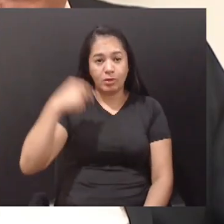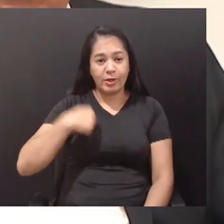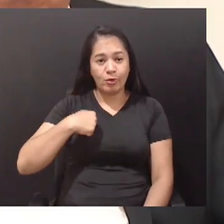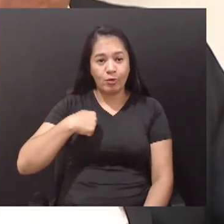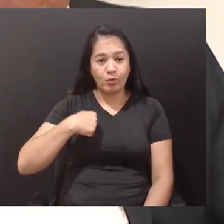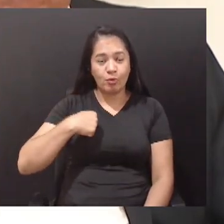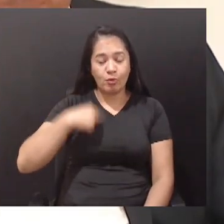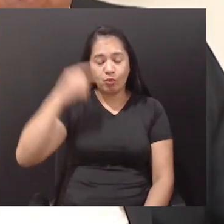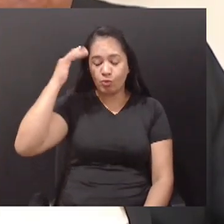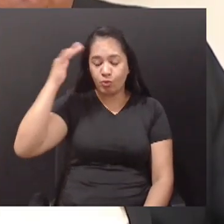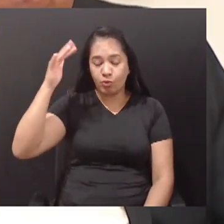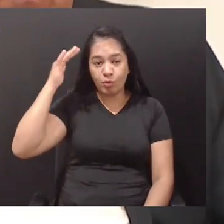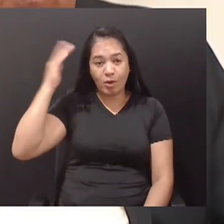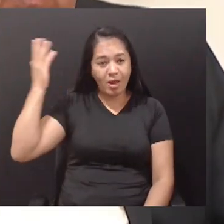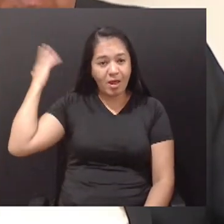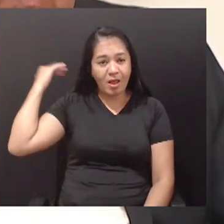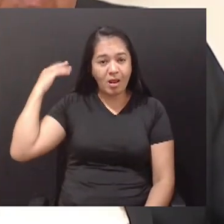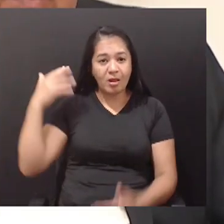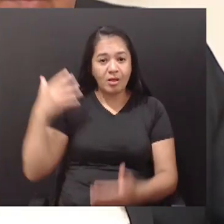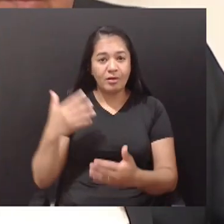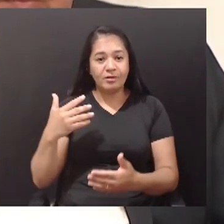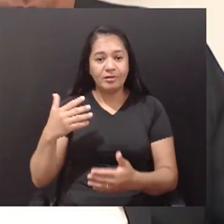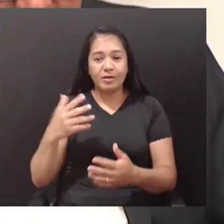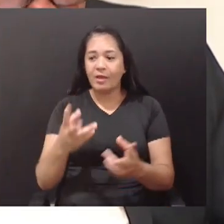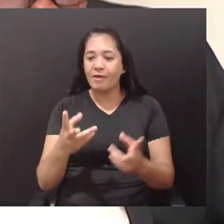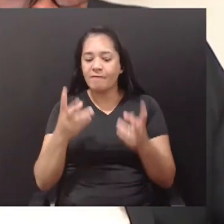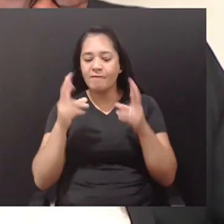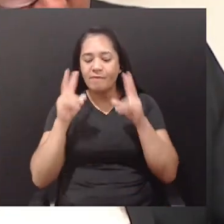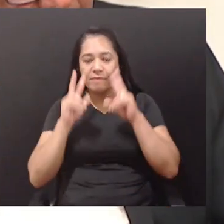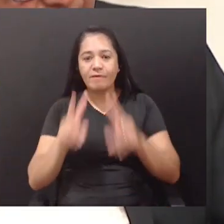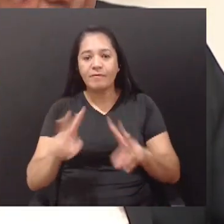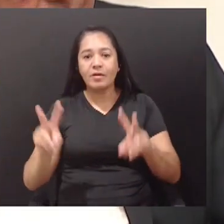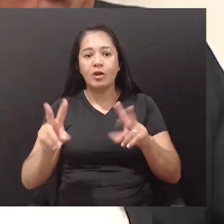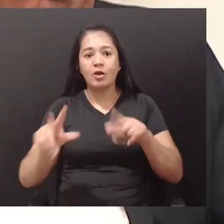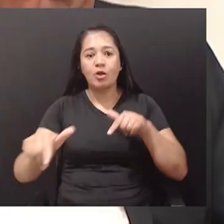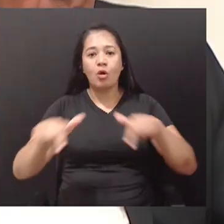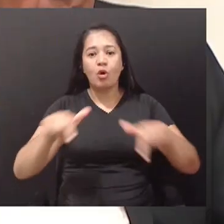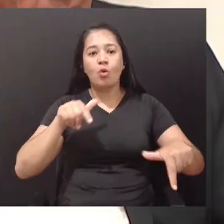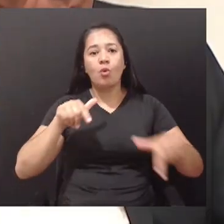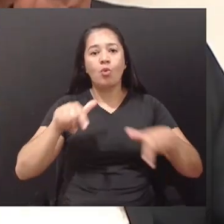Sonhando em ver um trabalho